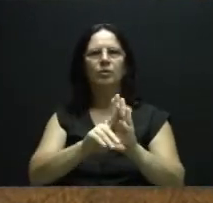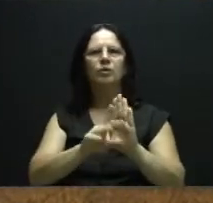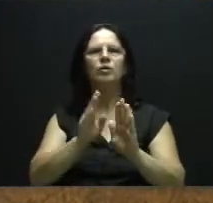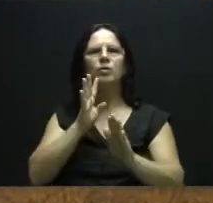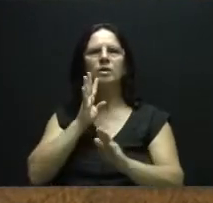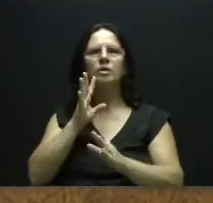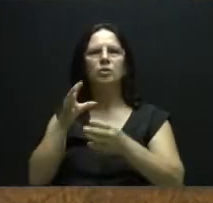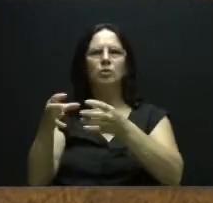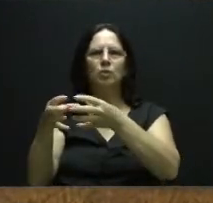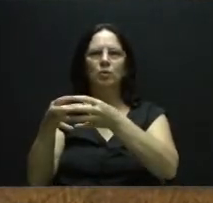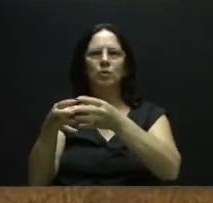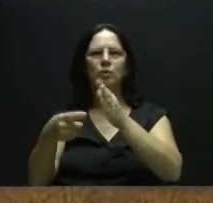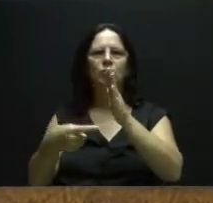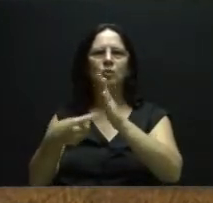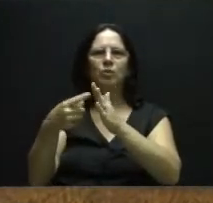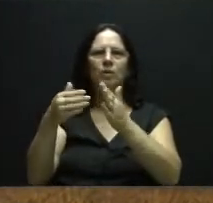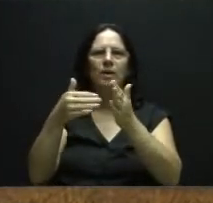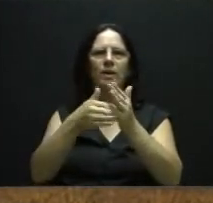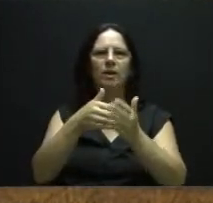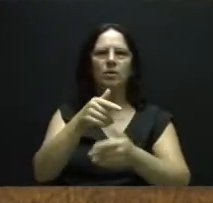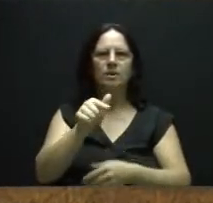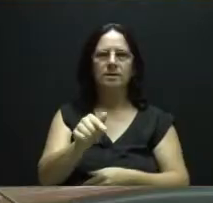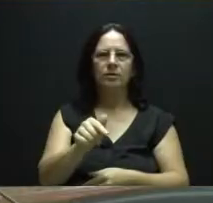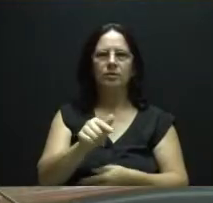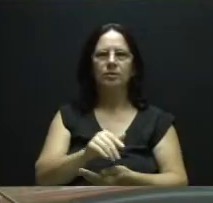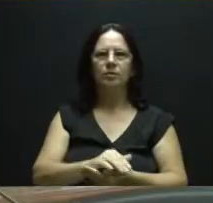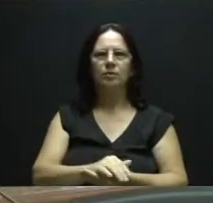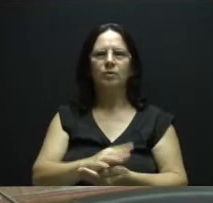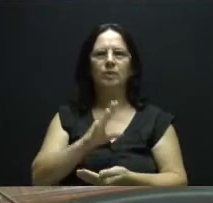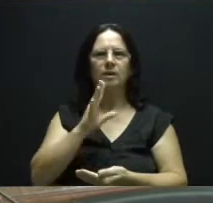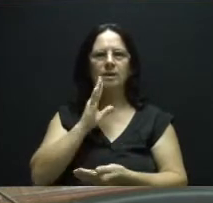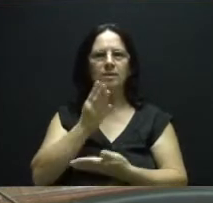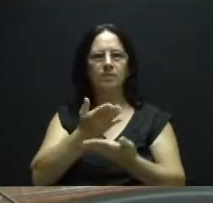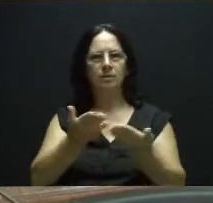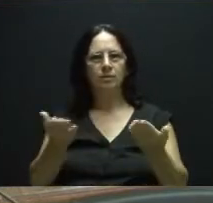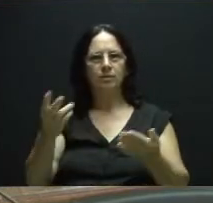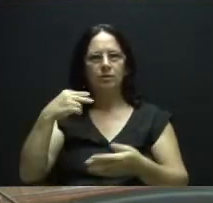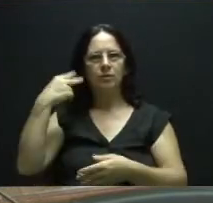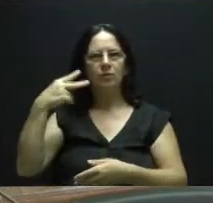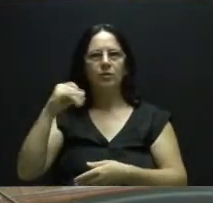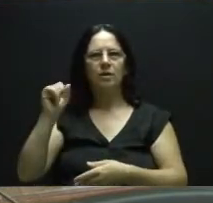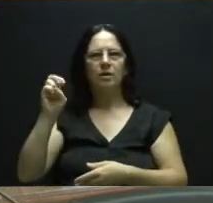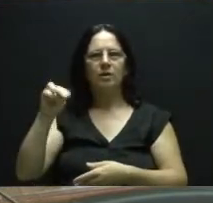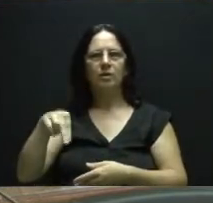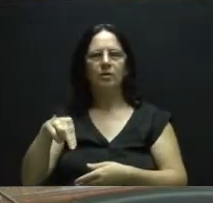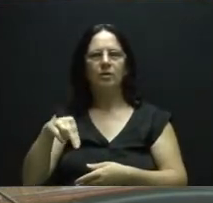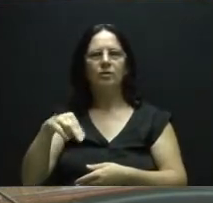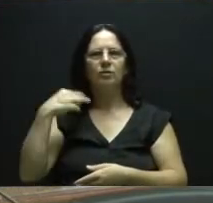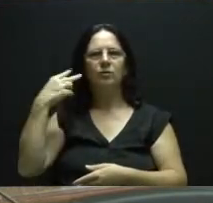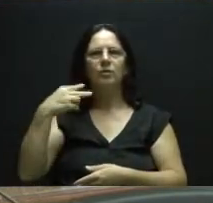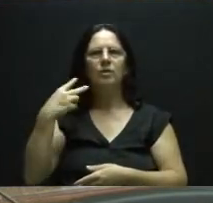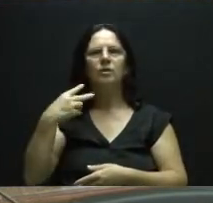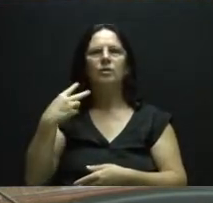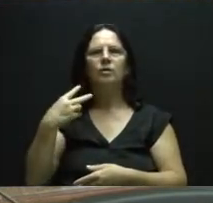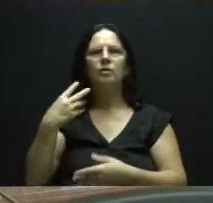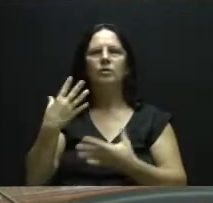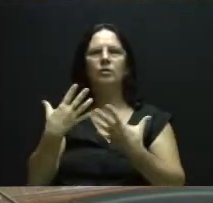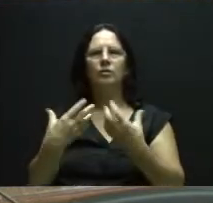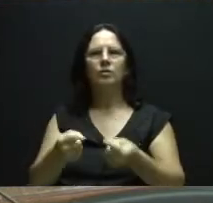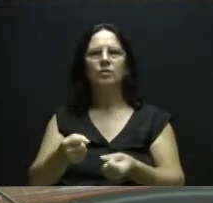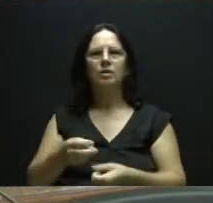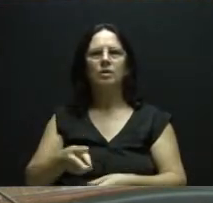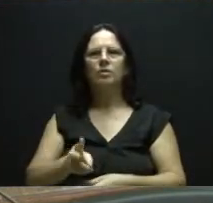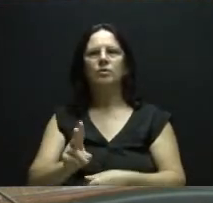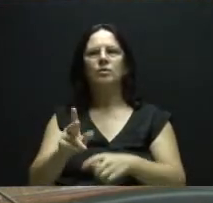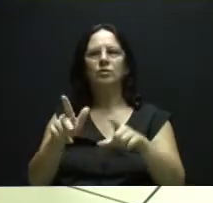fosse apreciado em grupo do artigo 1 ao 7º movimento ao plenário a questão de ordem o vereador anderson de lana vereadores que